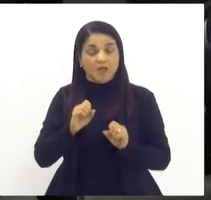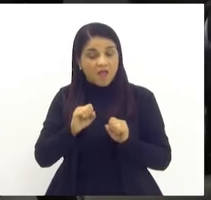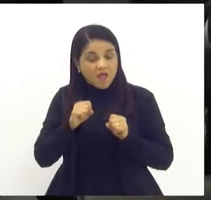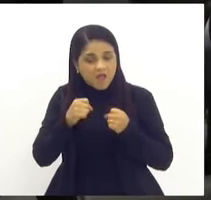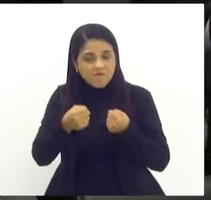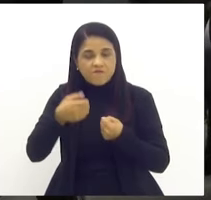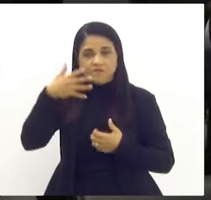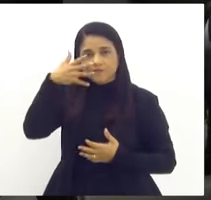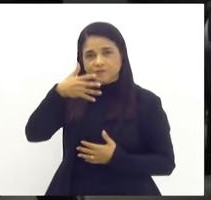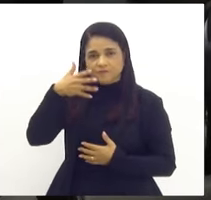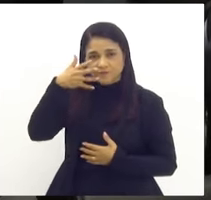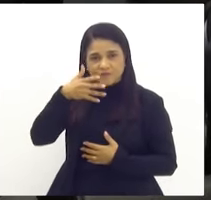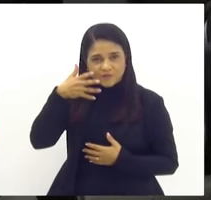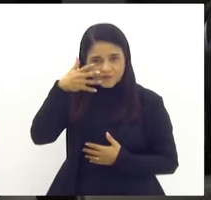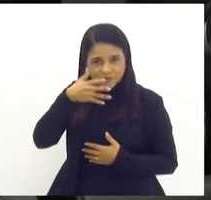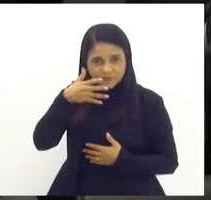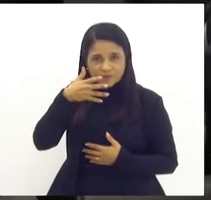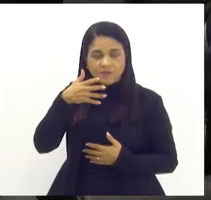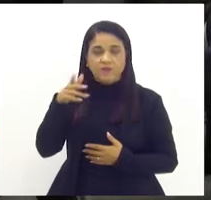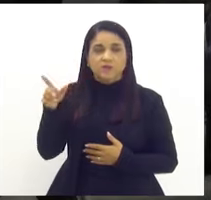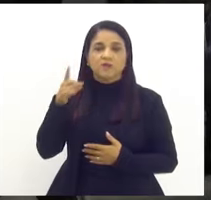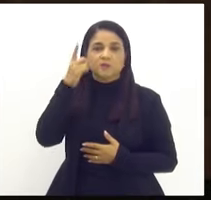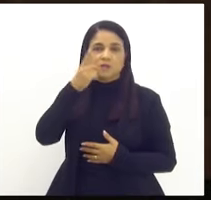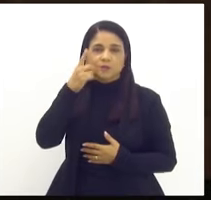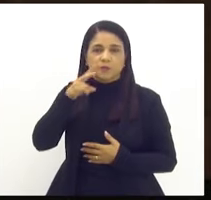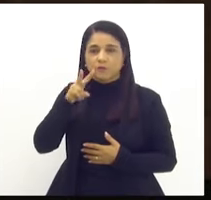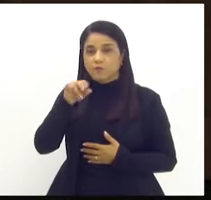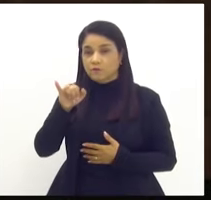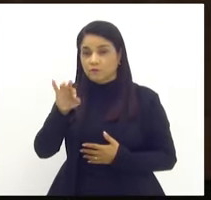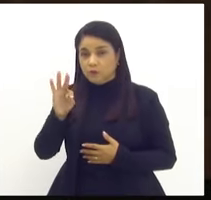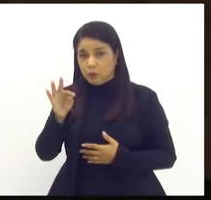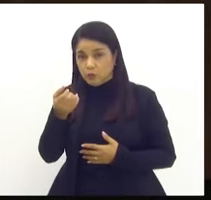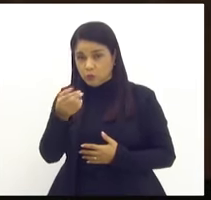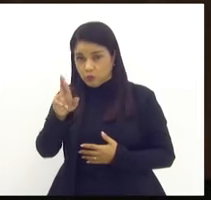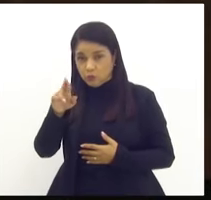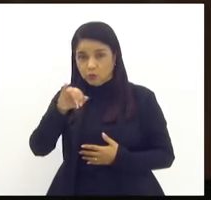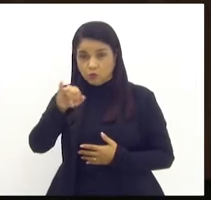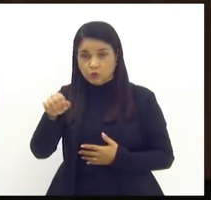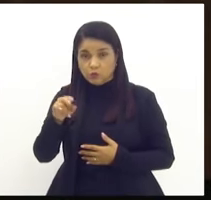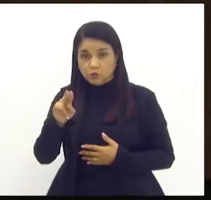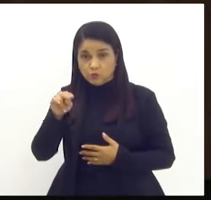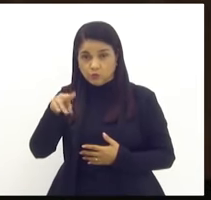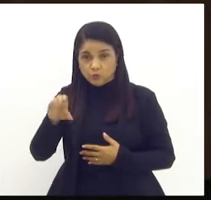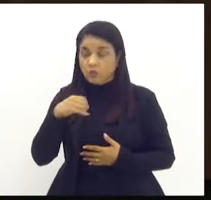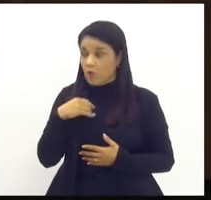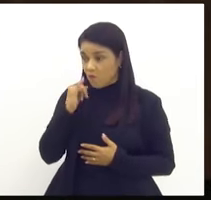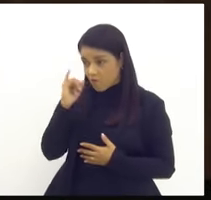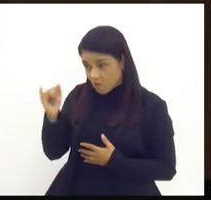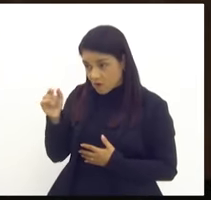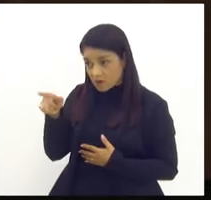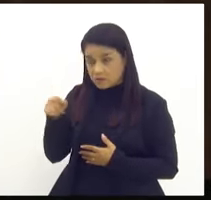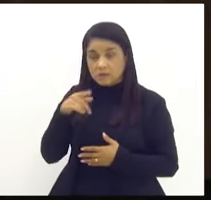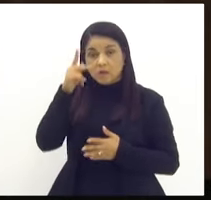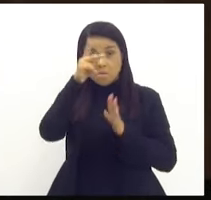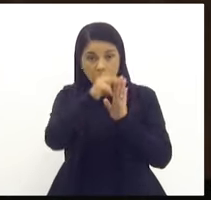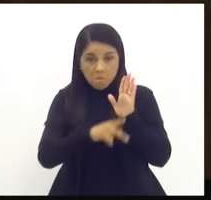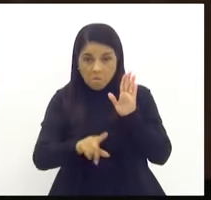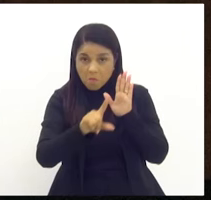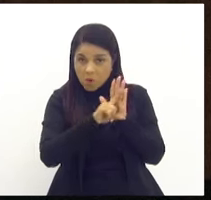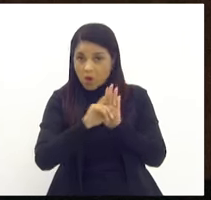reforçar a questão do deputado Vitor Júnior eu falei para ele o seguinte tiver